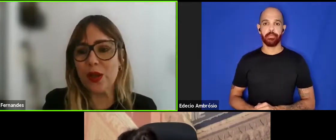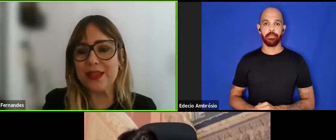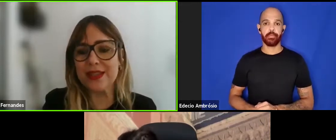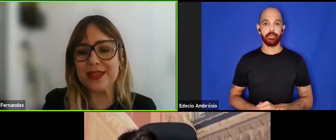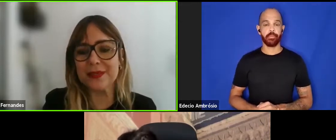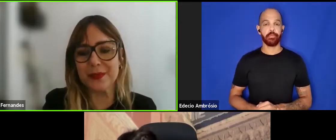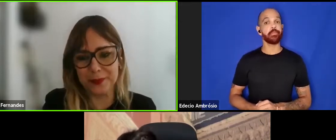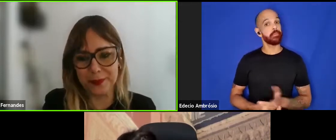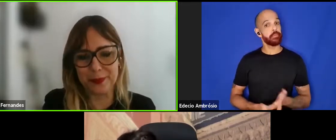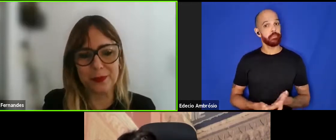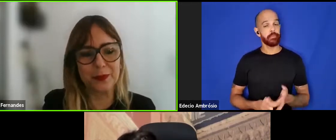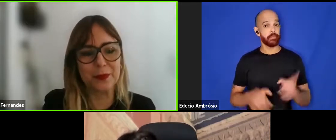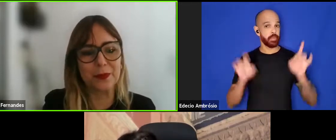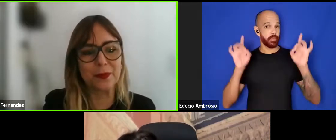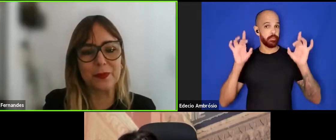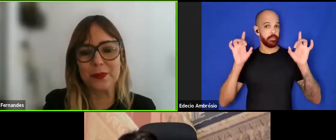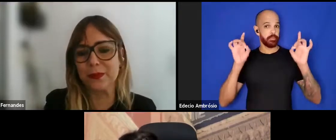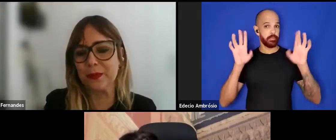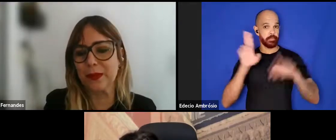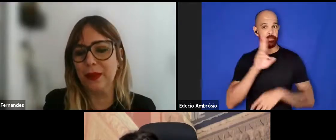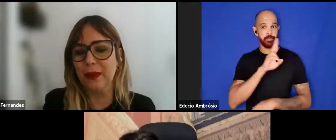Menções honrosas.